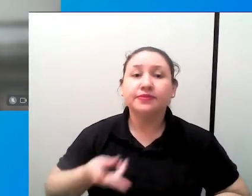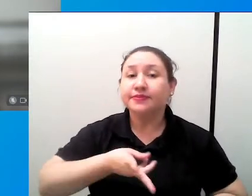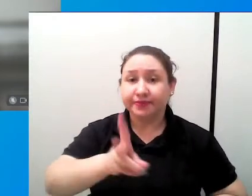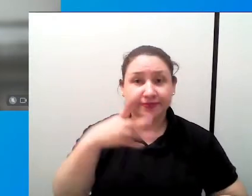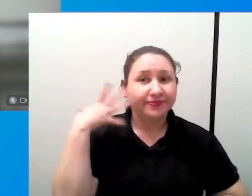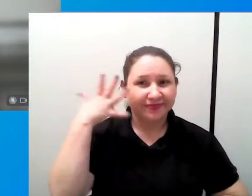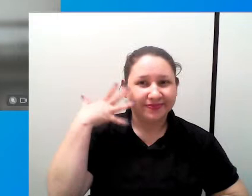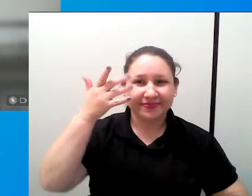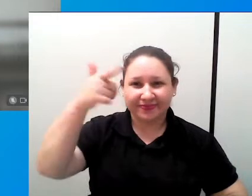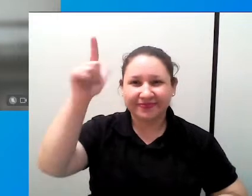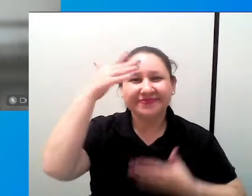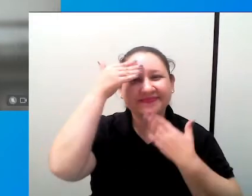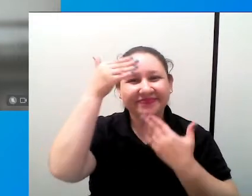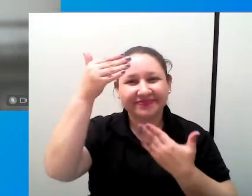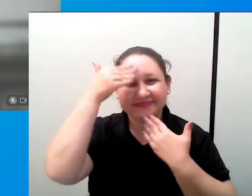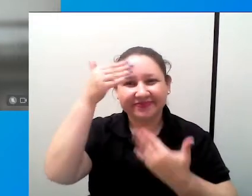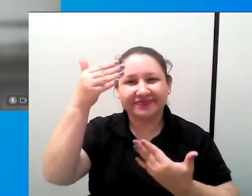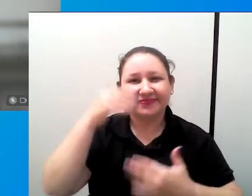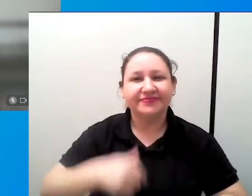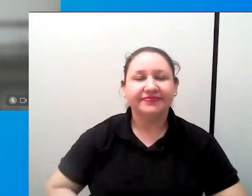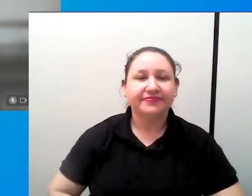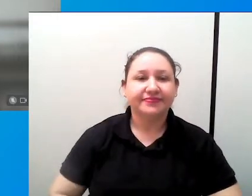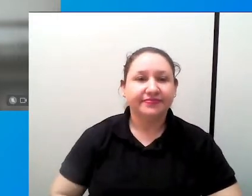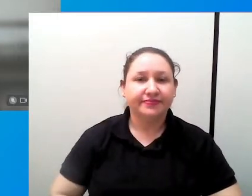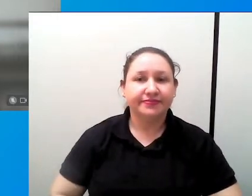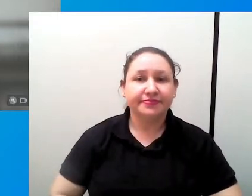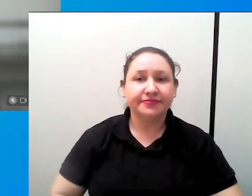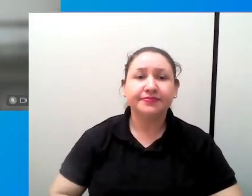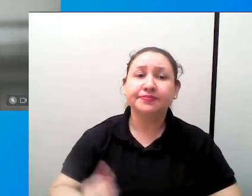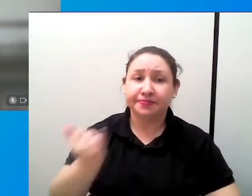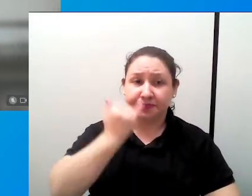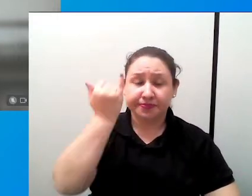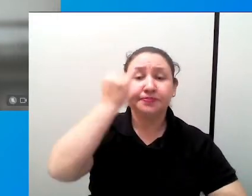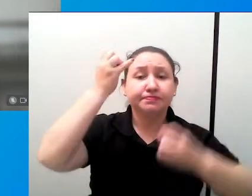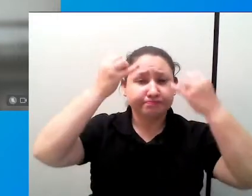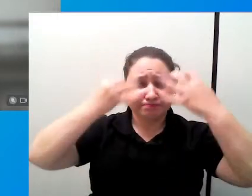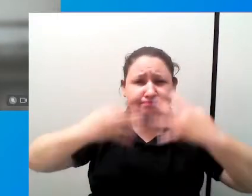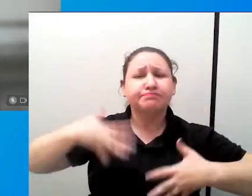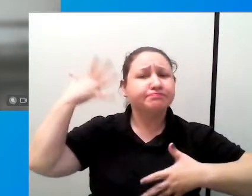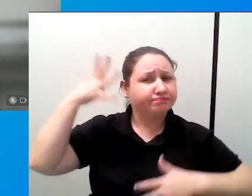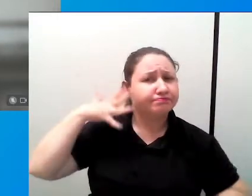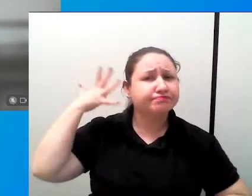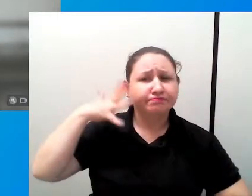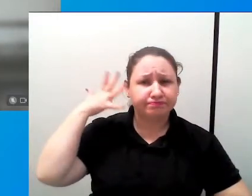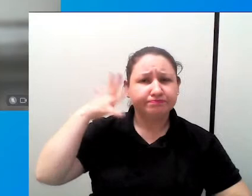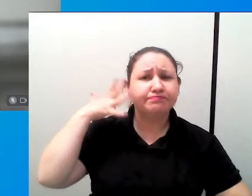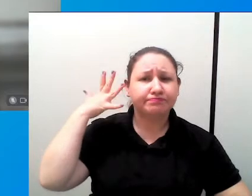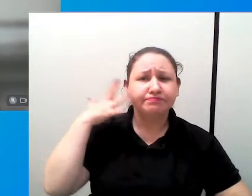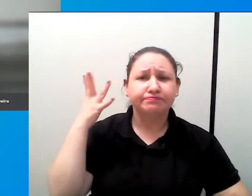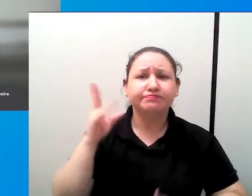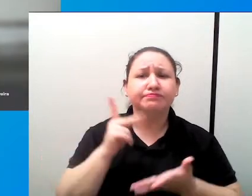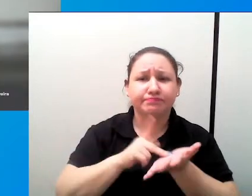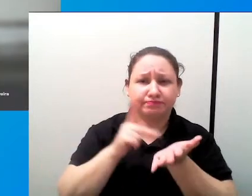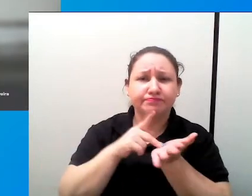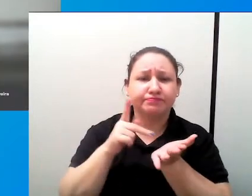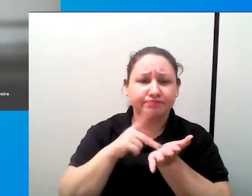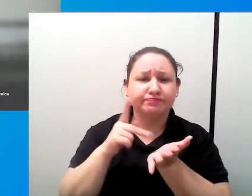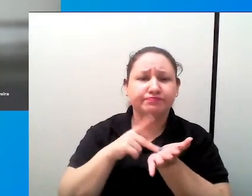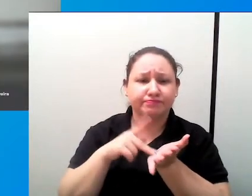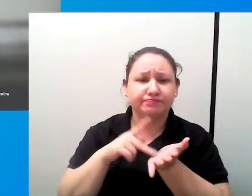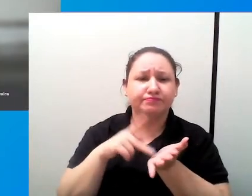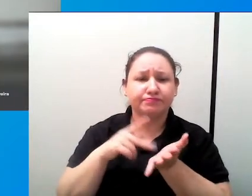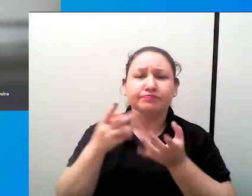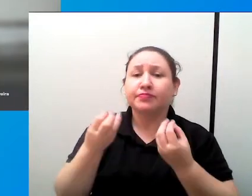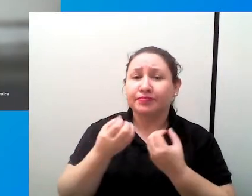professor Fabrício. Muito importante a sua palestra, né? Acho que foi esclarecedora para todos os servidores do IFAC,